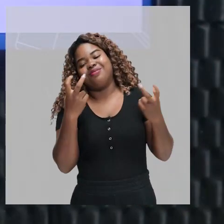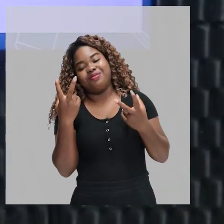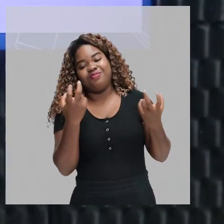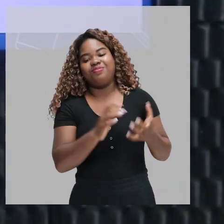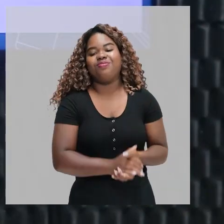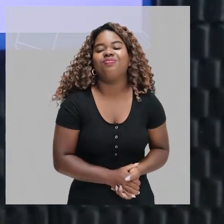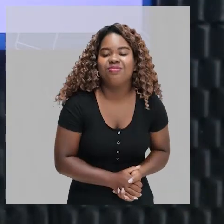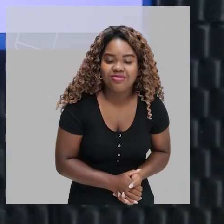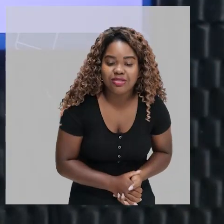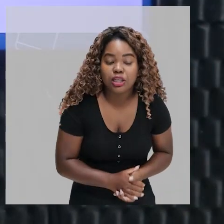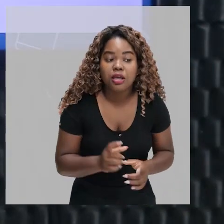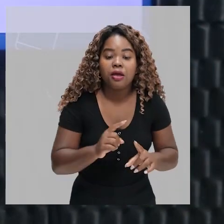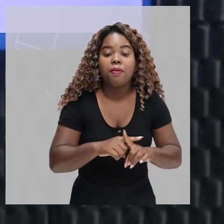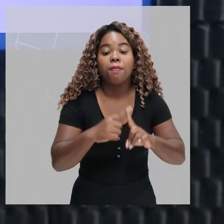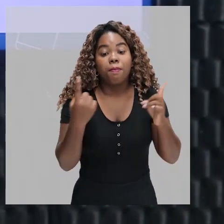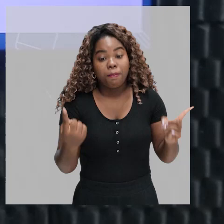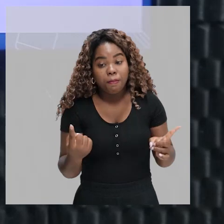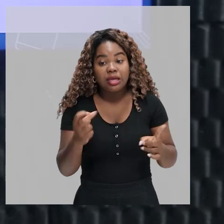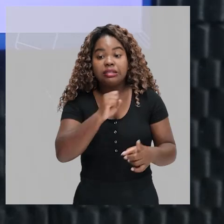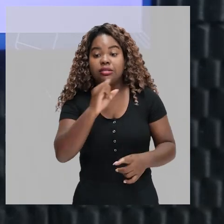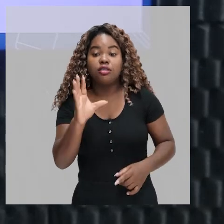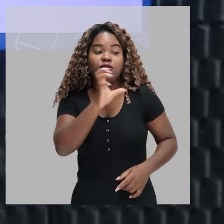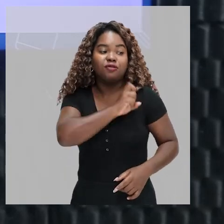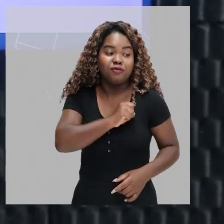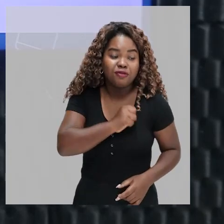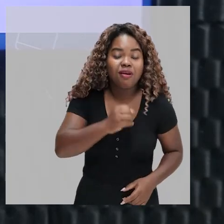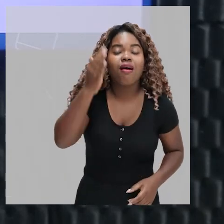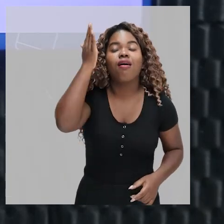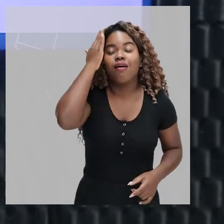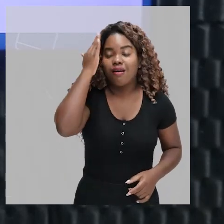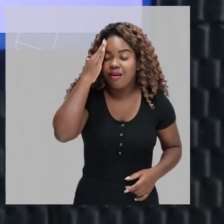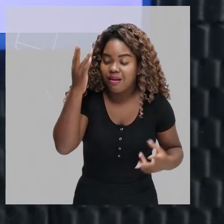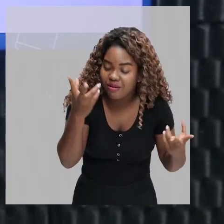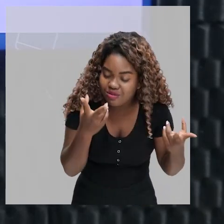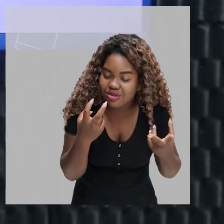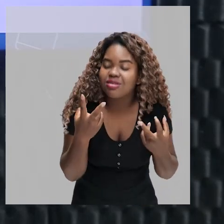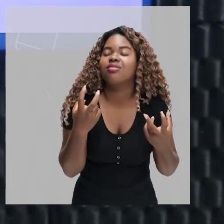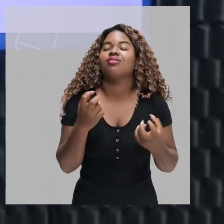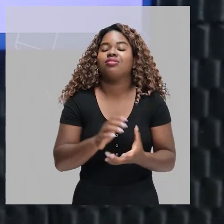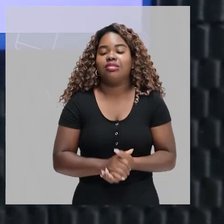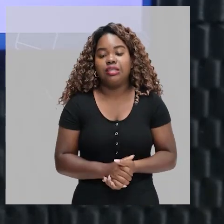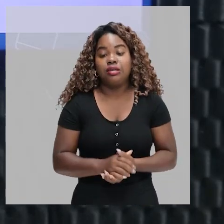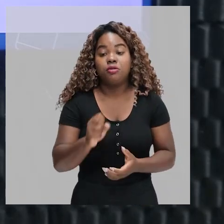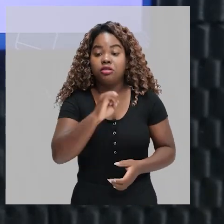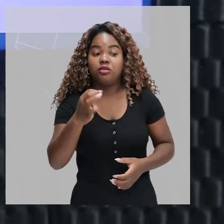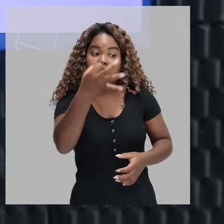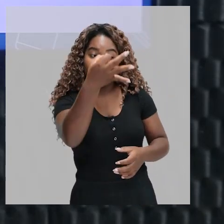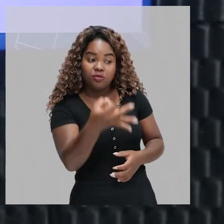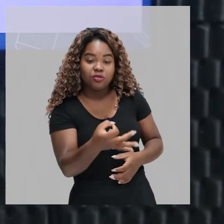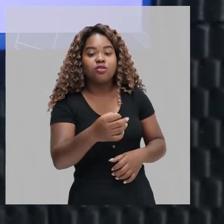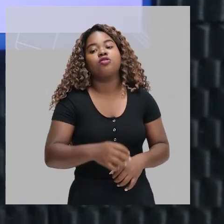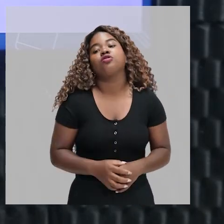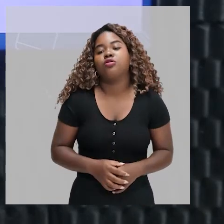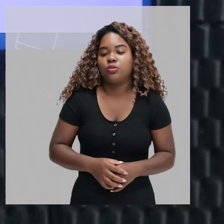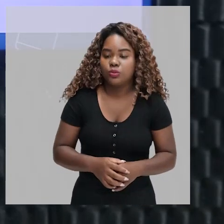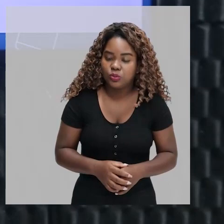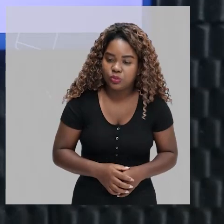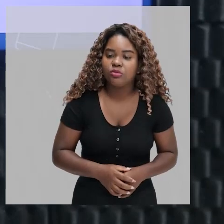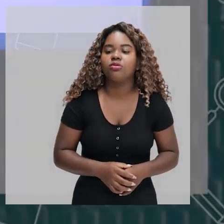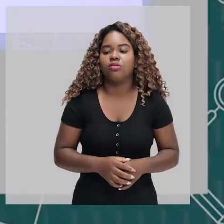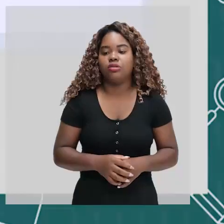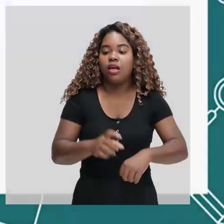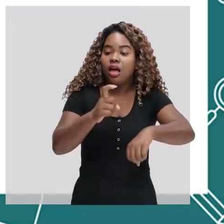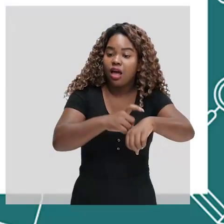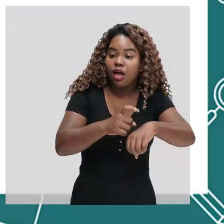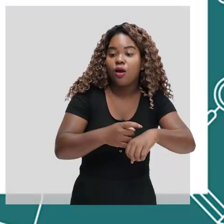de você mas se for amor vai entender e se for para dar certo o tempo vai dizer